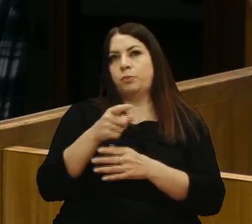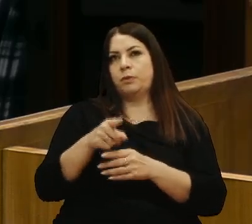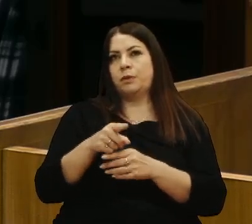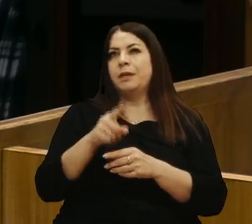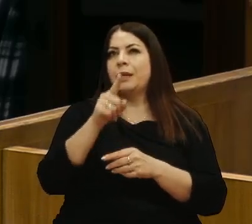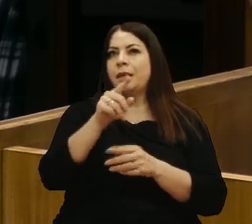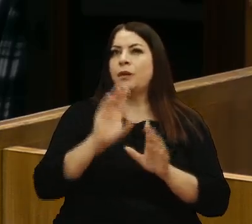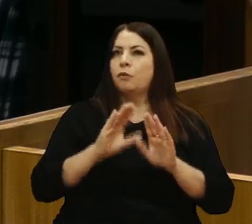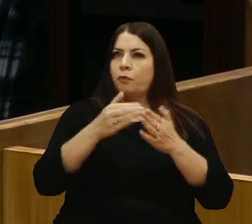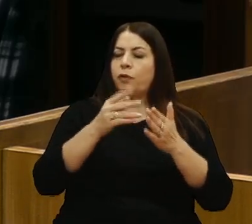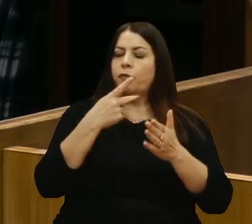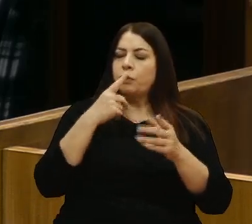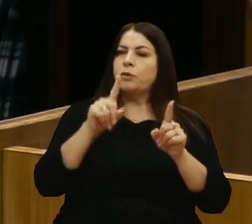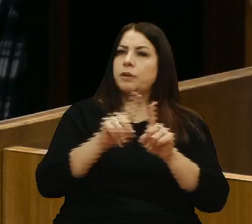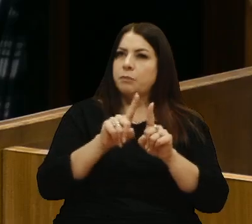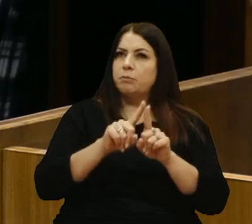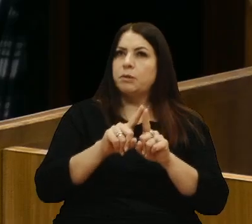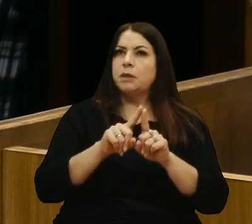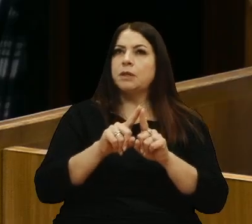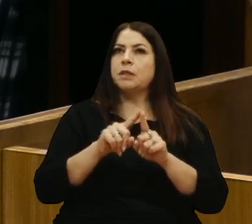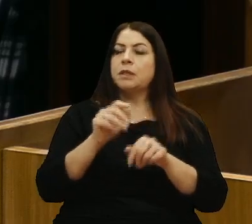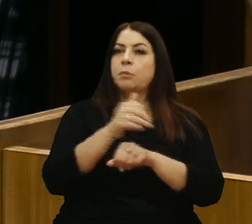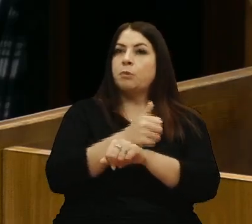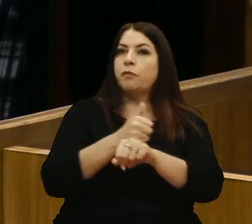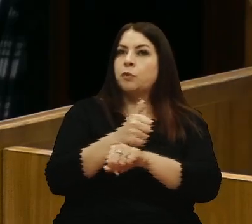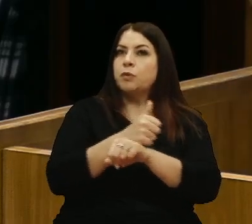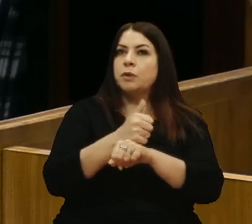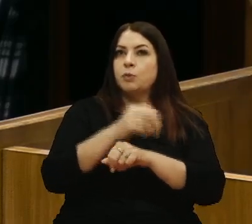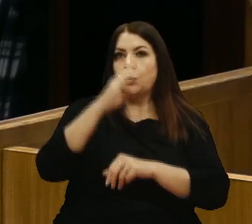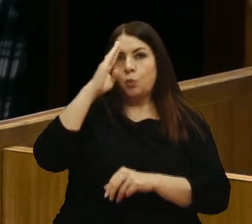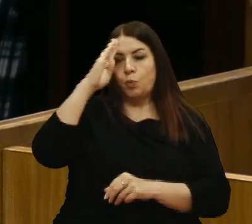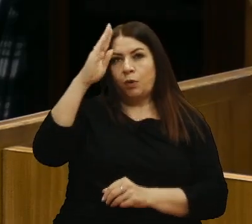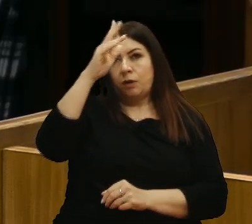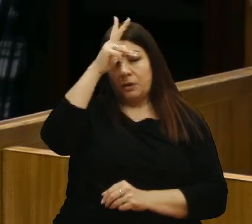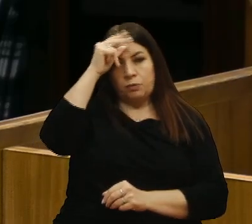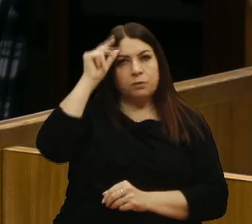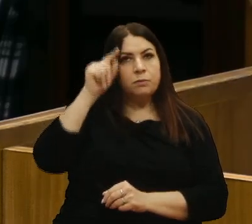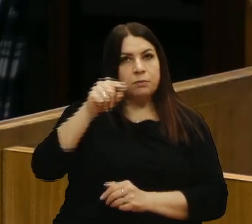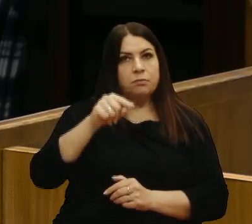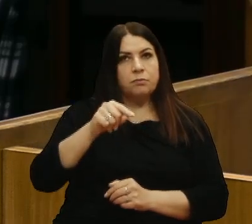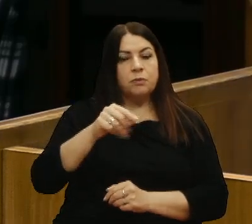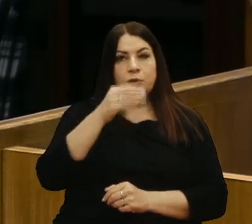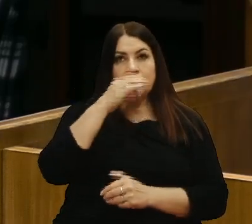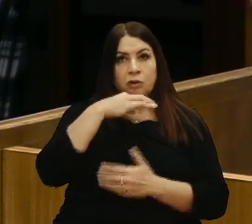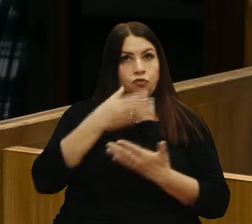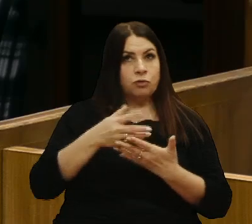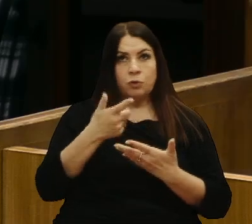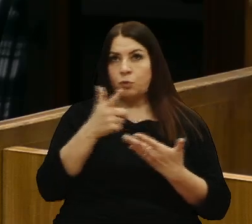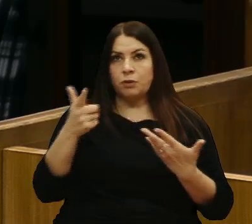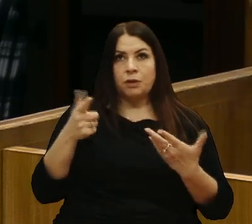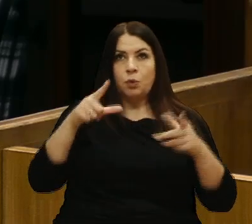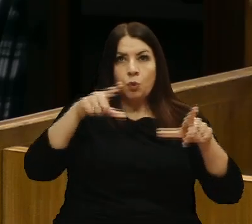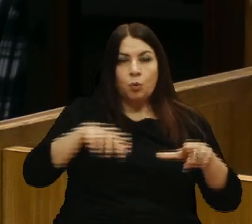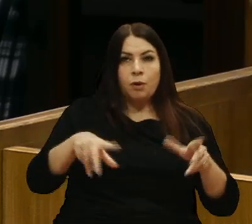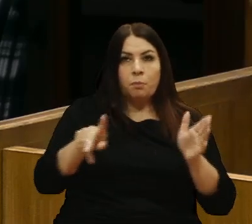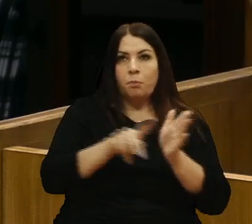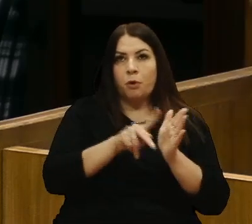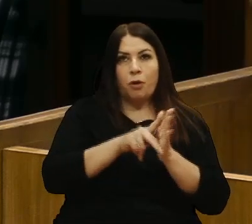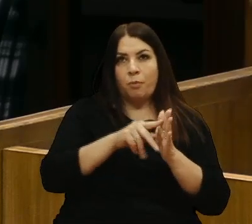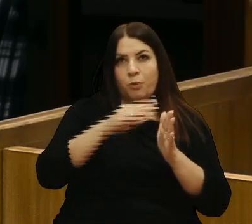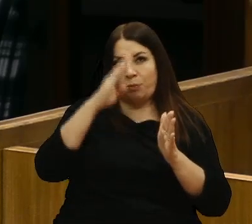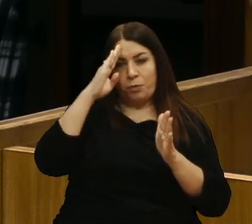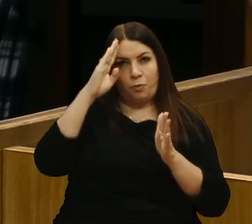naquele fórum também falou a respeito da profissionalização da guarda municipal. Caxias do Sul hoje não tem um local específico para a